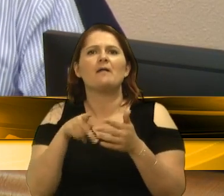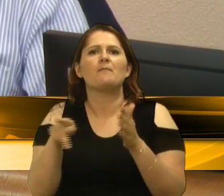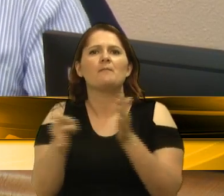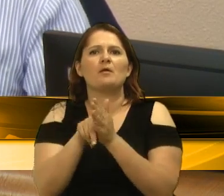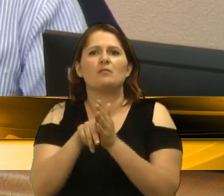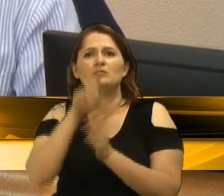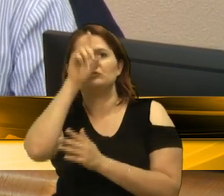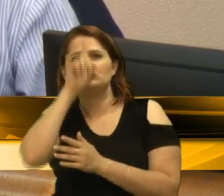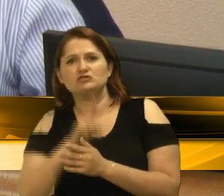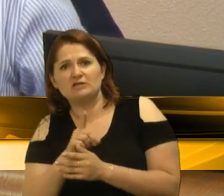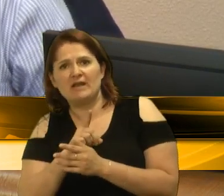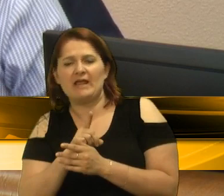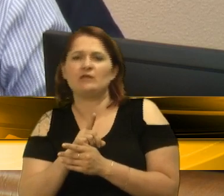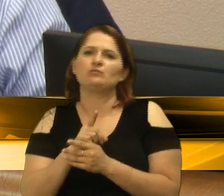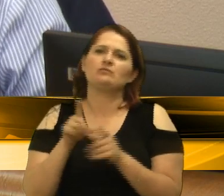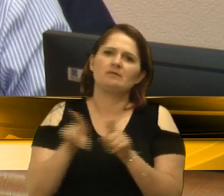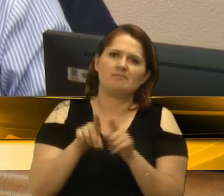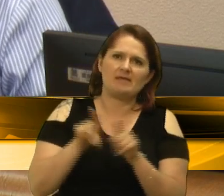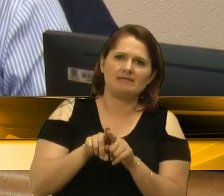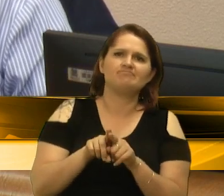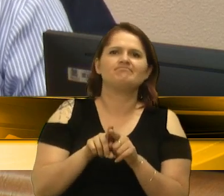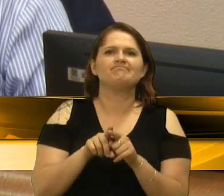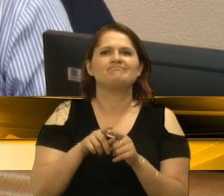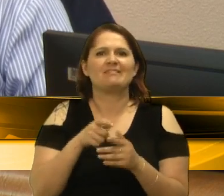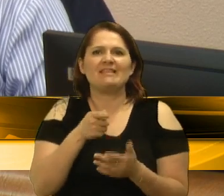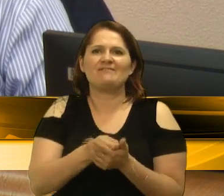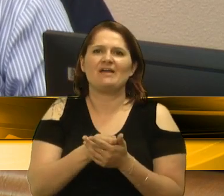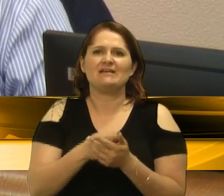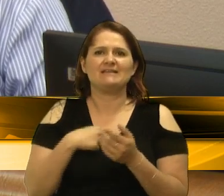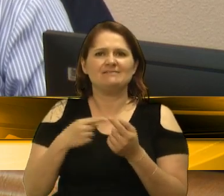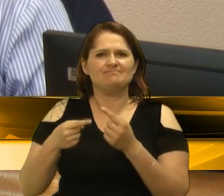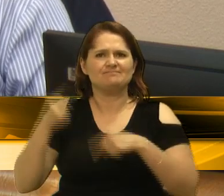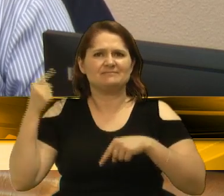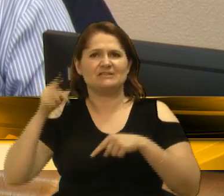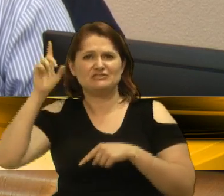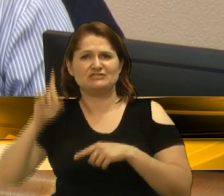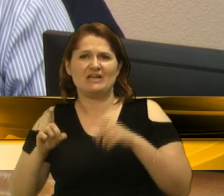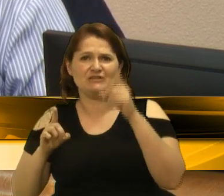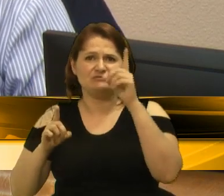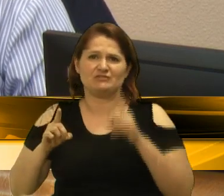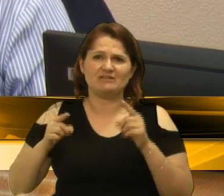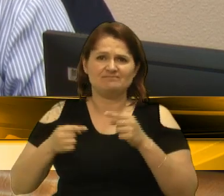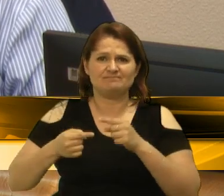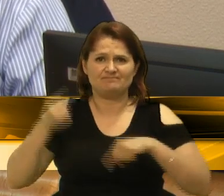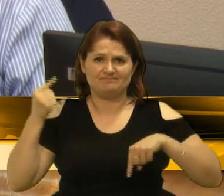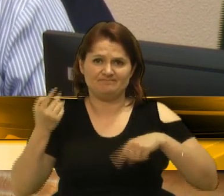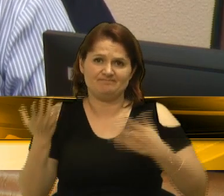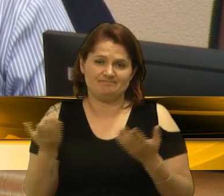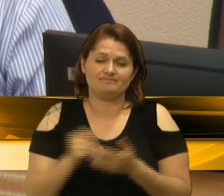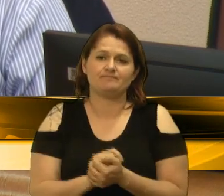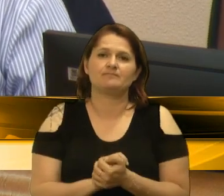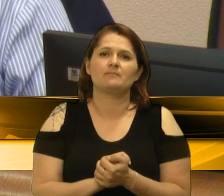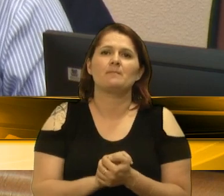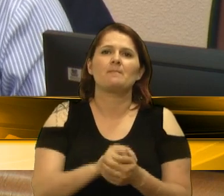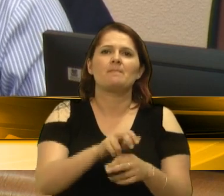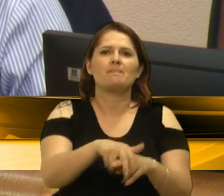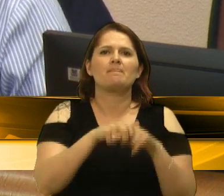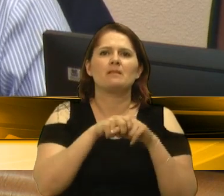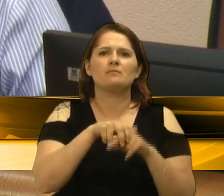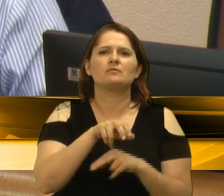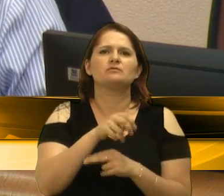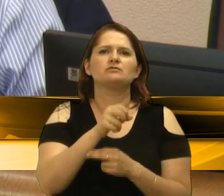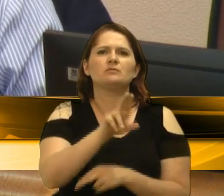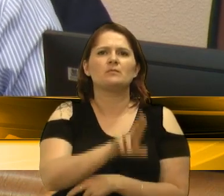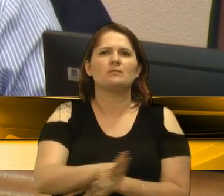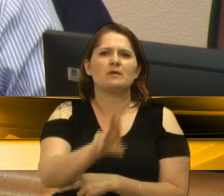entre direitos contrapostos. No presente caso, o decreto impugnado veda a realização de manifestações públicas com a utilização de carros,